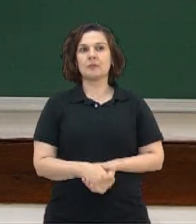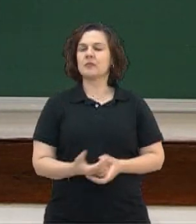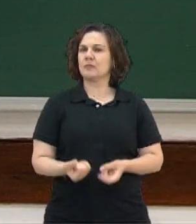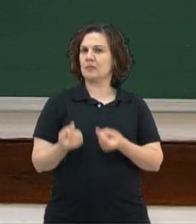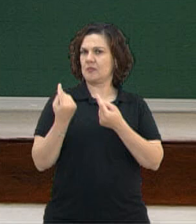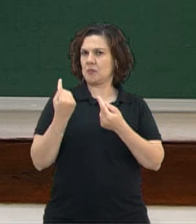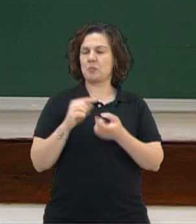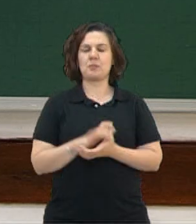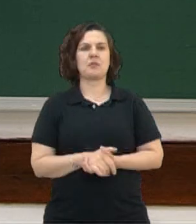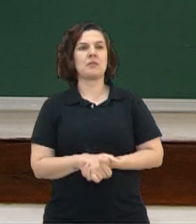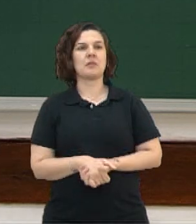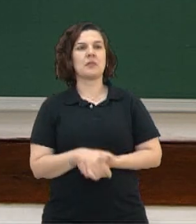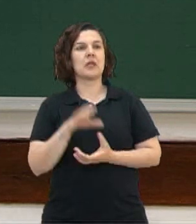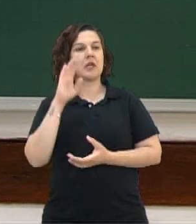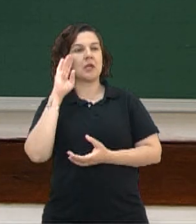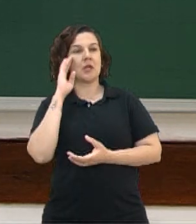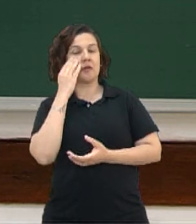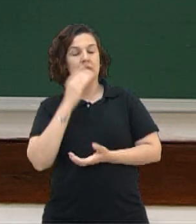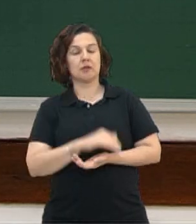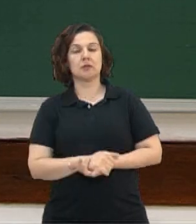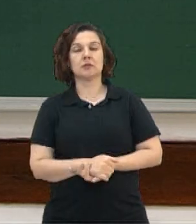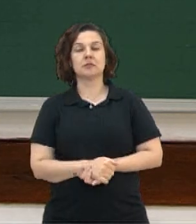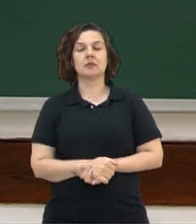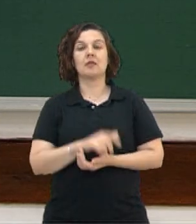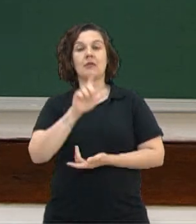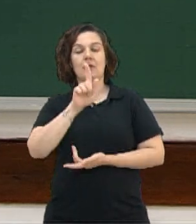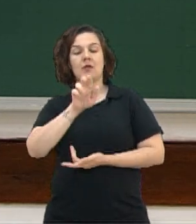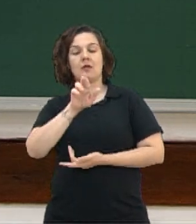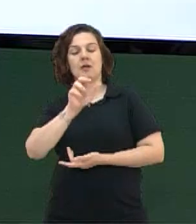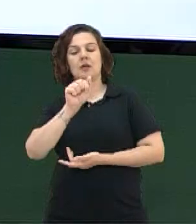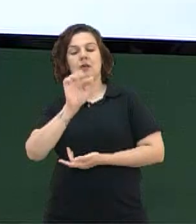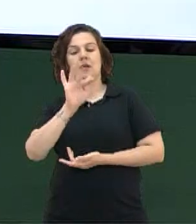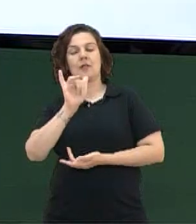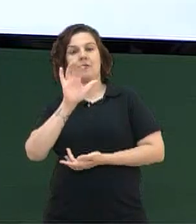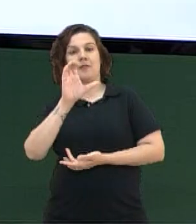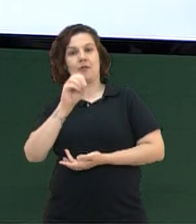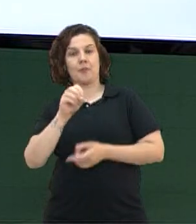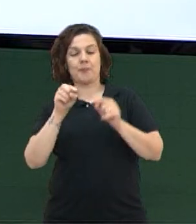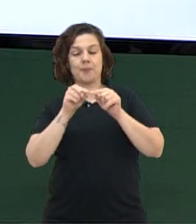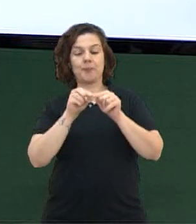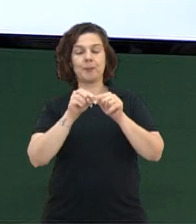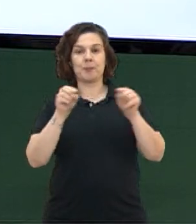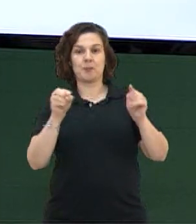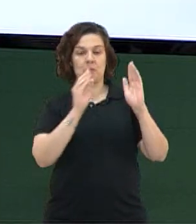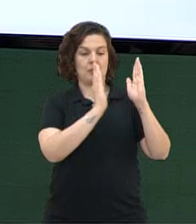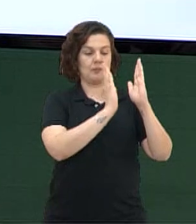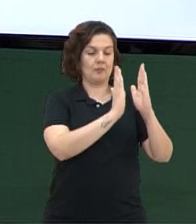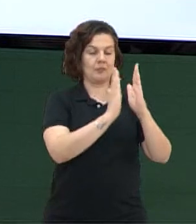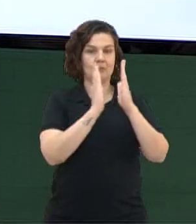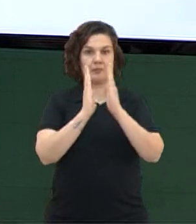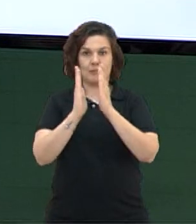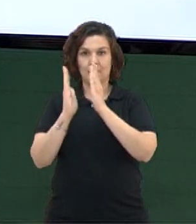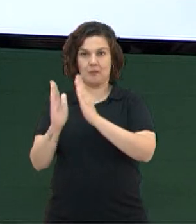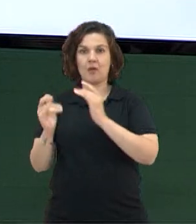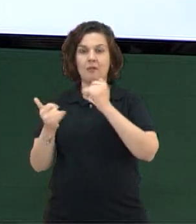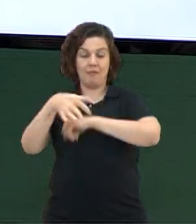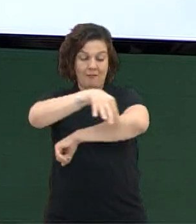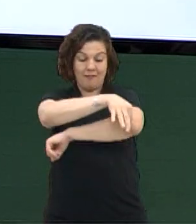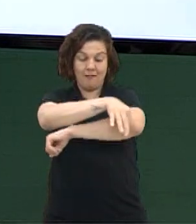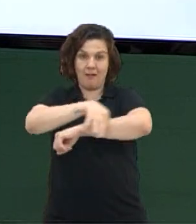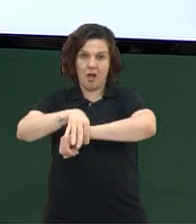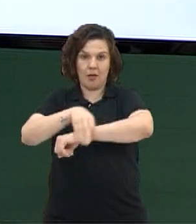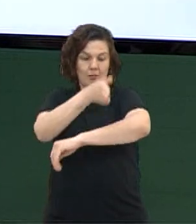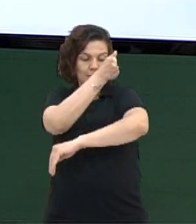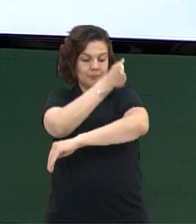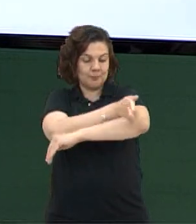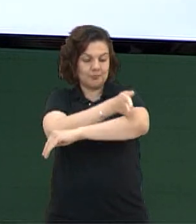aqui, ó, a gente vai entender um pouco mais a escala gráfica, tá? A escala gráfica, então, você está vendo essa régua,